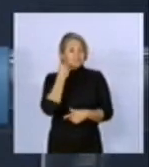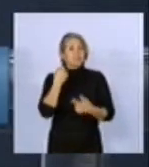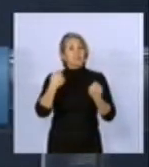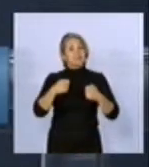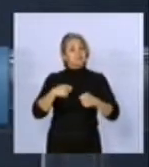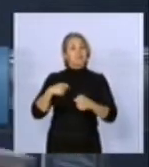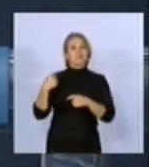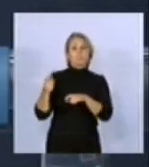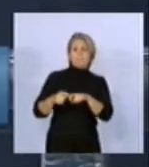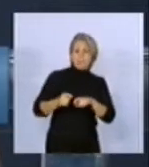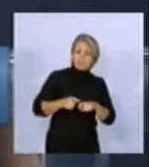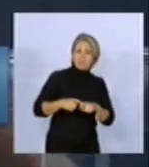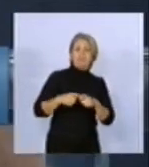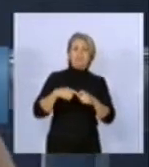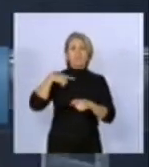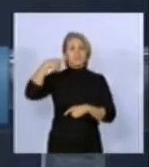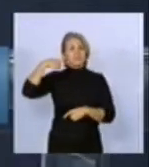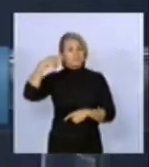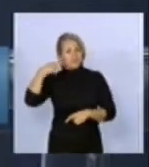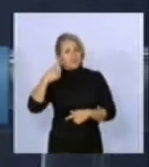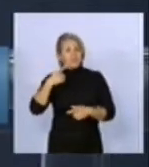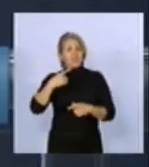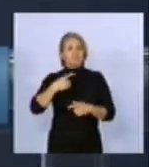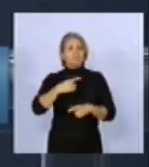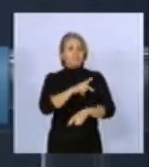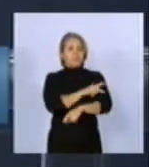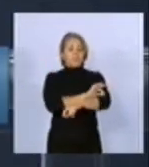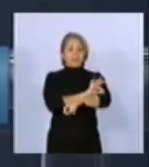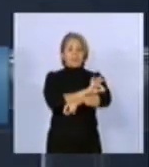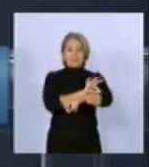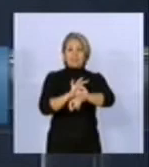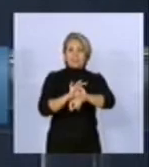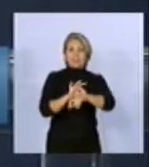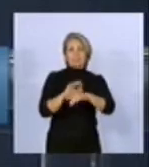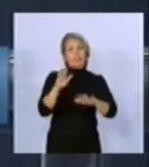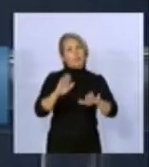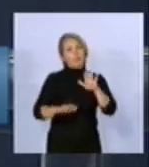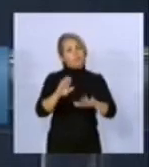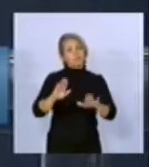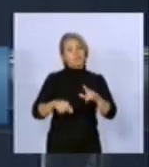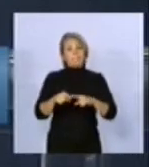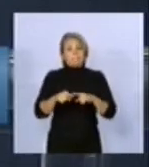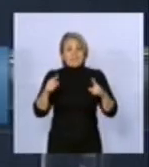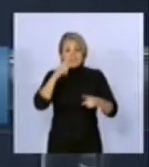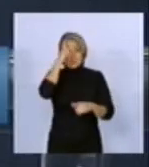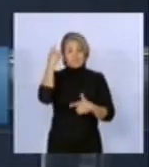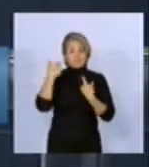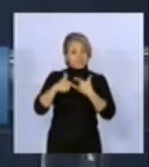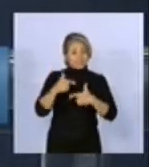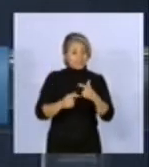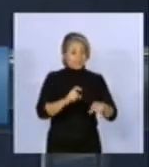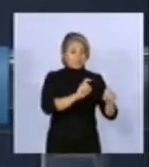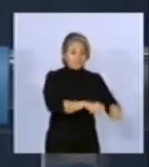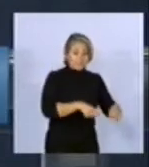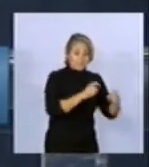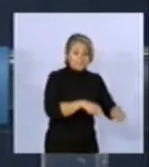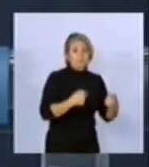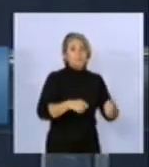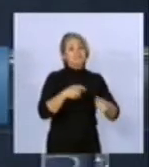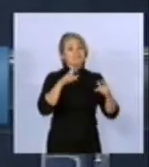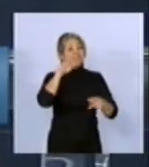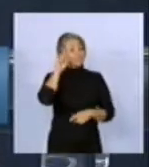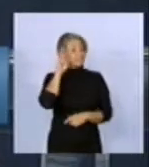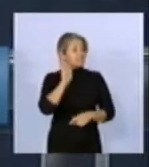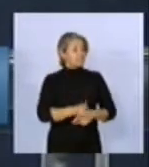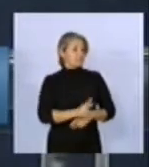do médico do advogado do arquiteto Talvez algumas vezes na vida mas o agricultor nós precisamos dele três vezes um